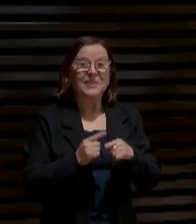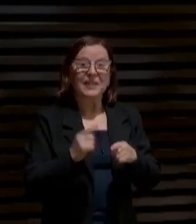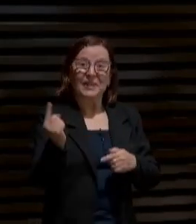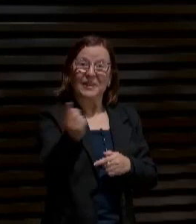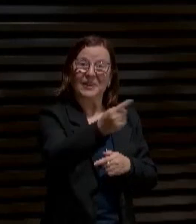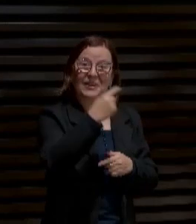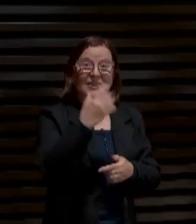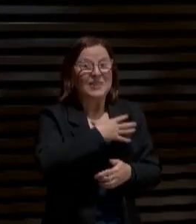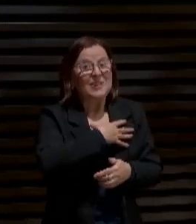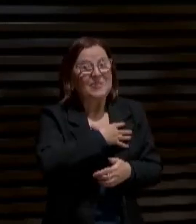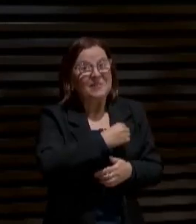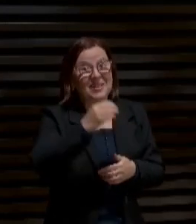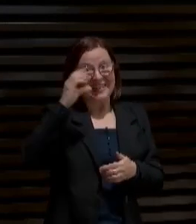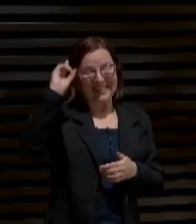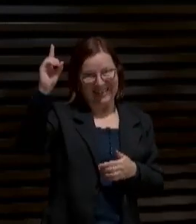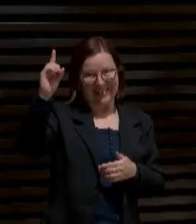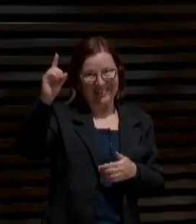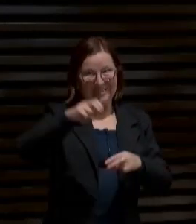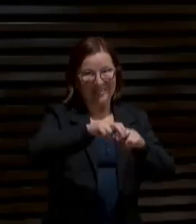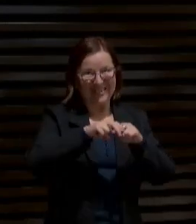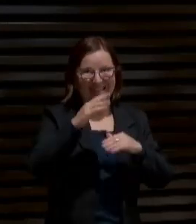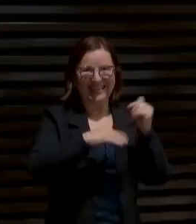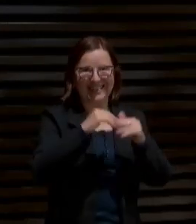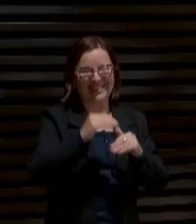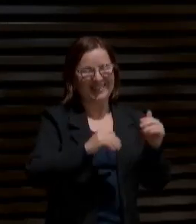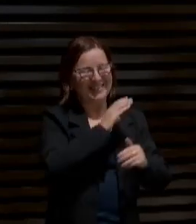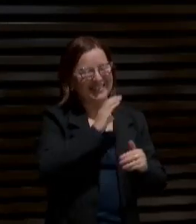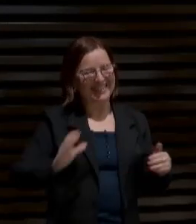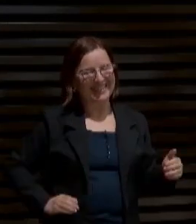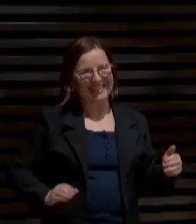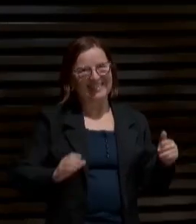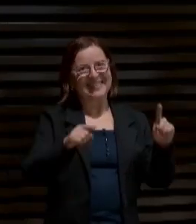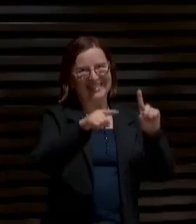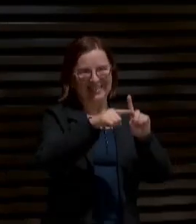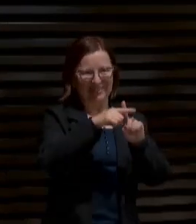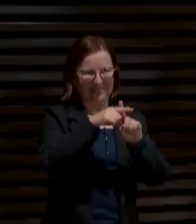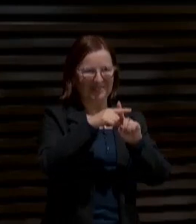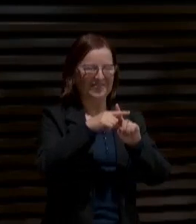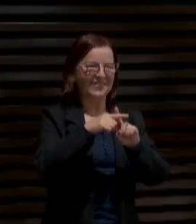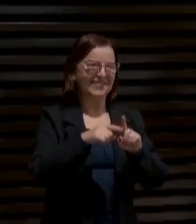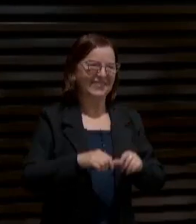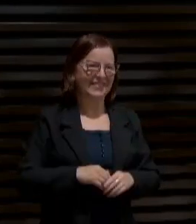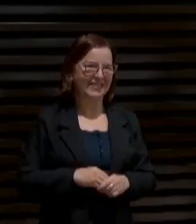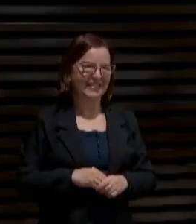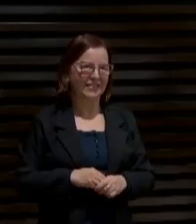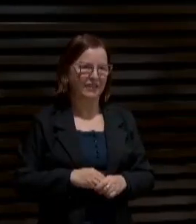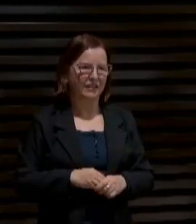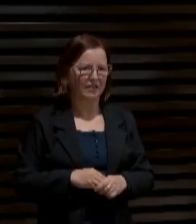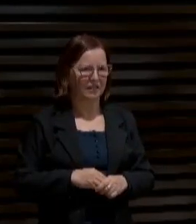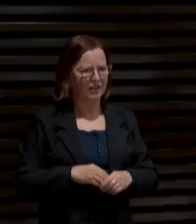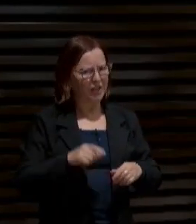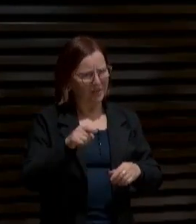recebidos por meio da obra de Cristo na cruz e Você já